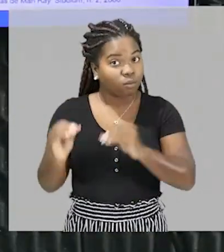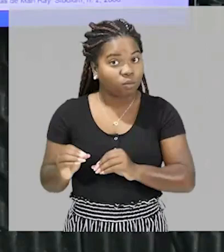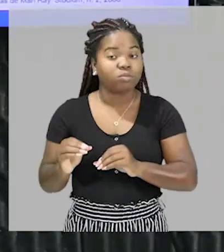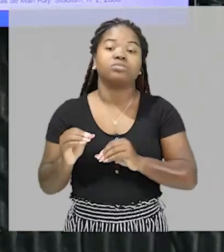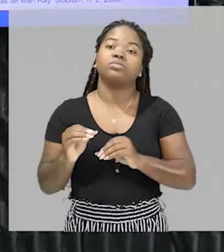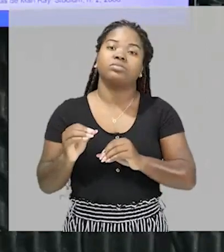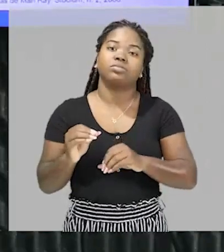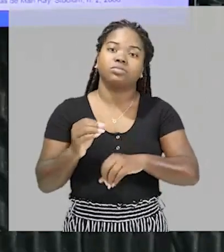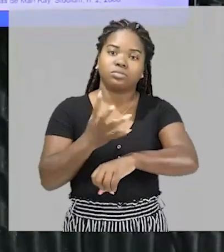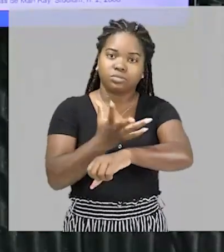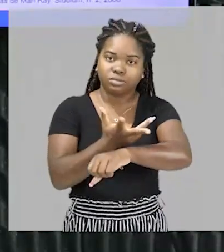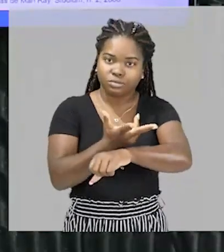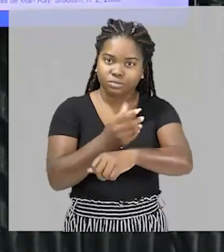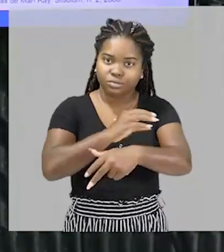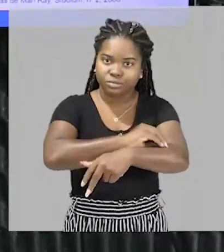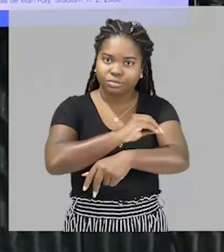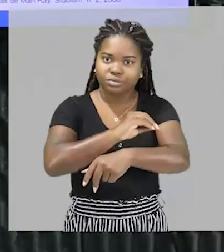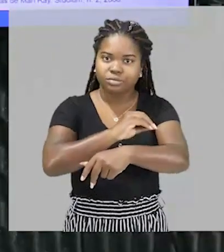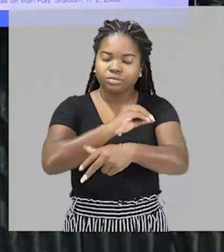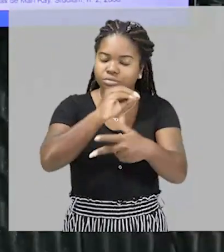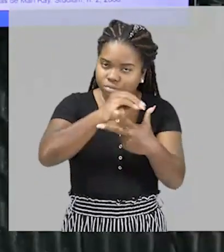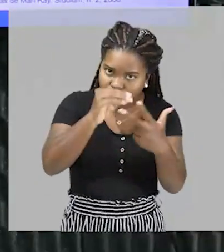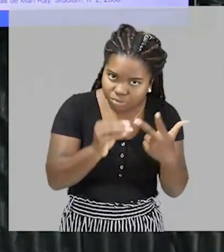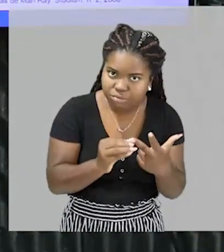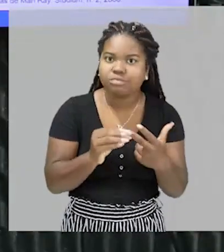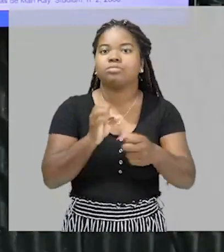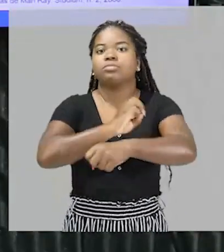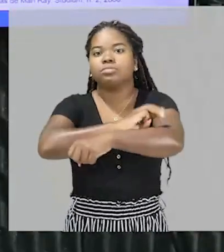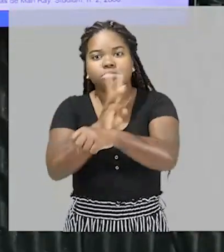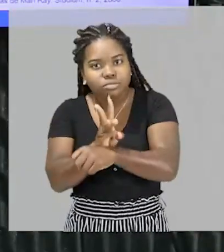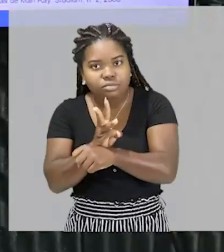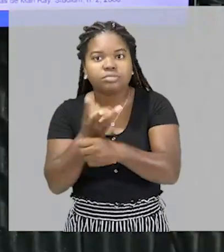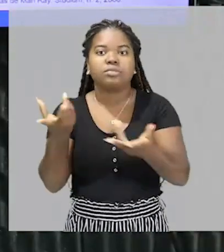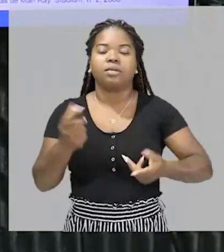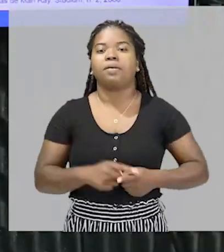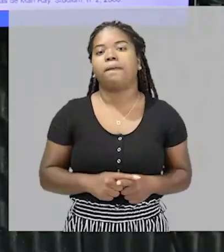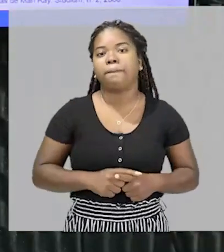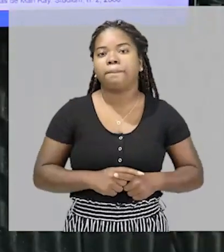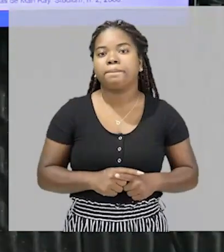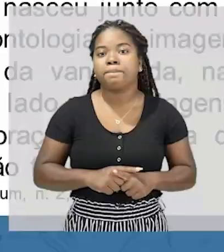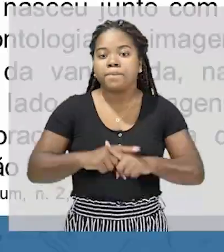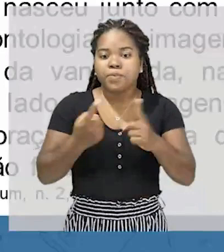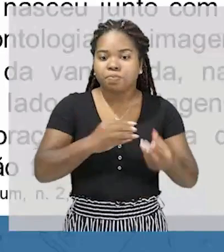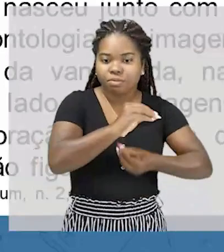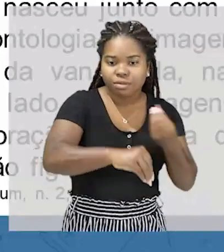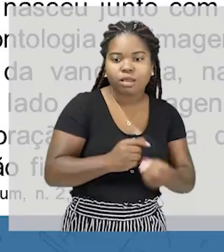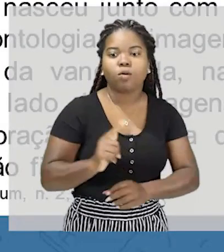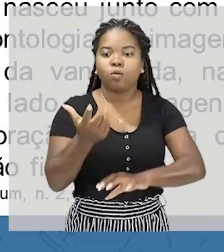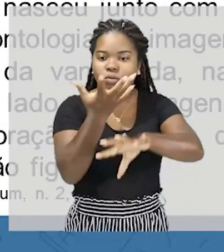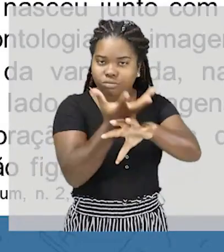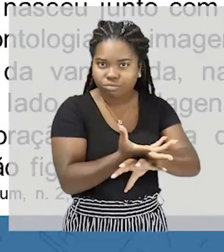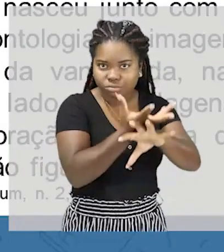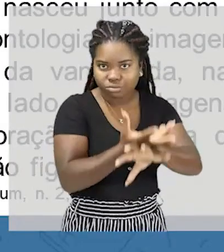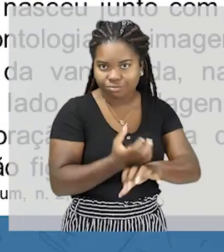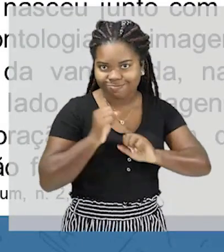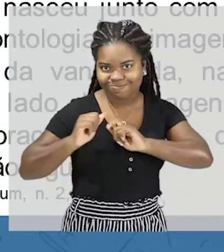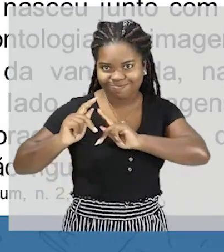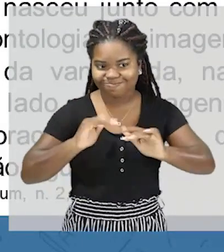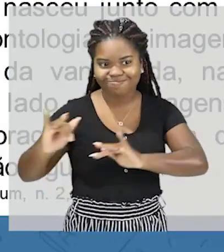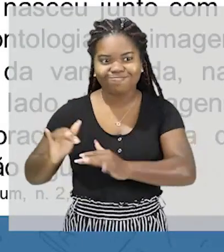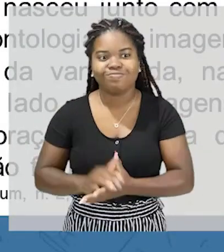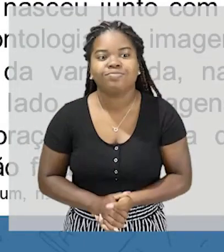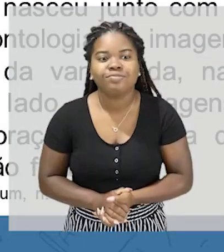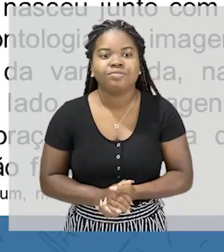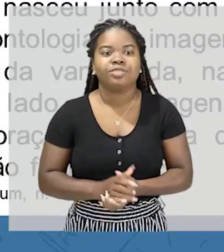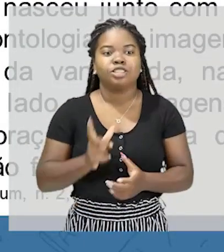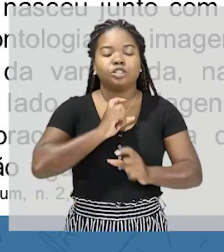linguagem visual, que não é só para arte. Você utiliza a arte para aprender, literalmente, a fazer